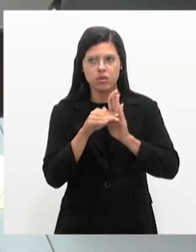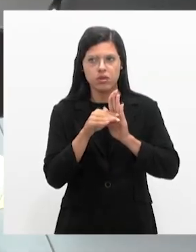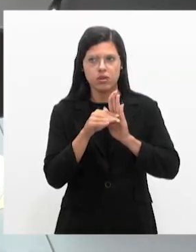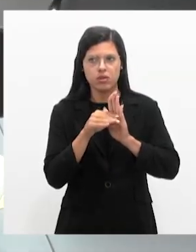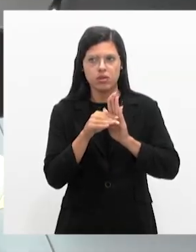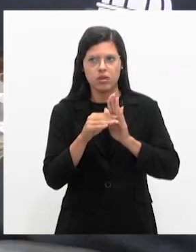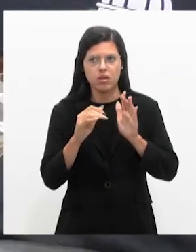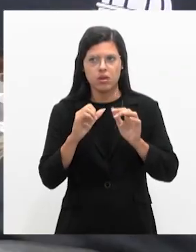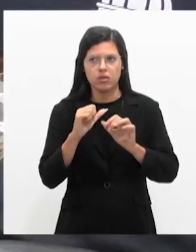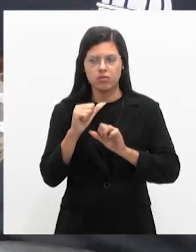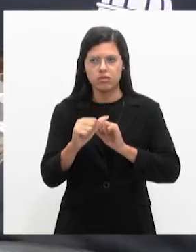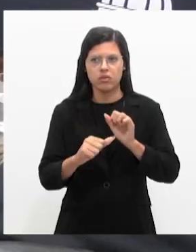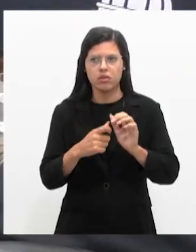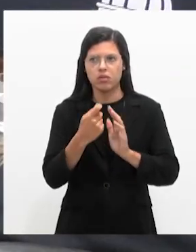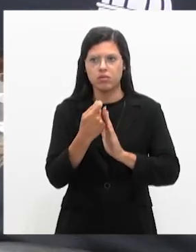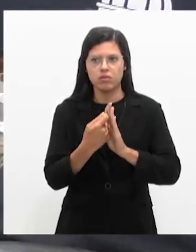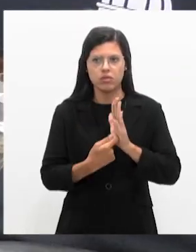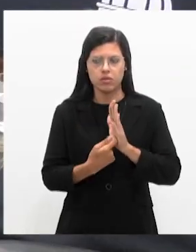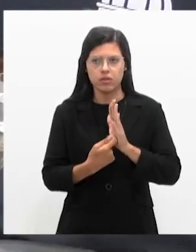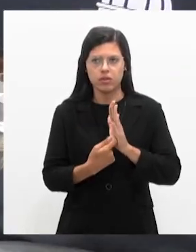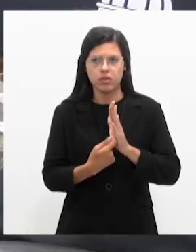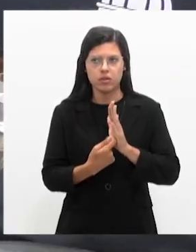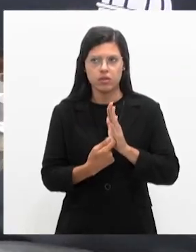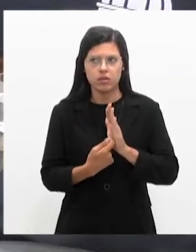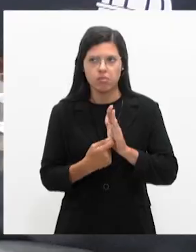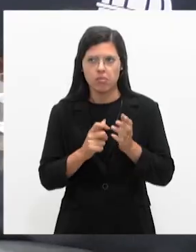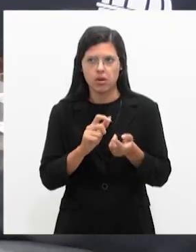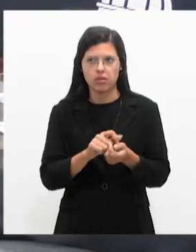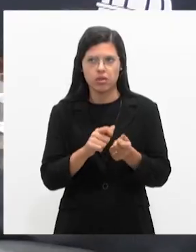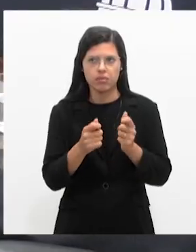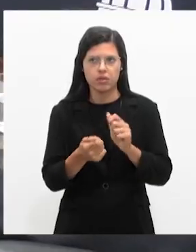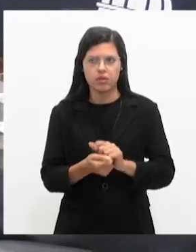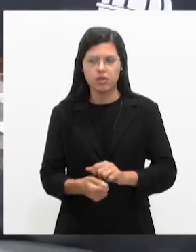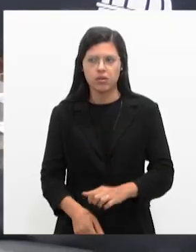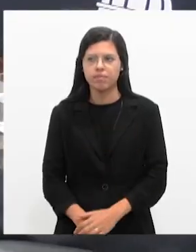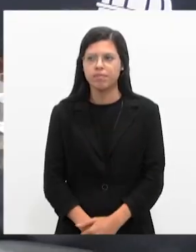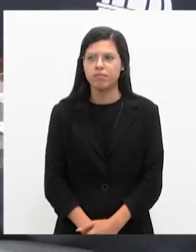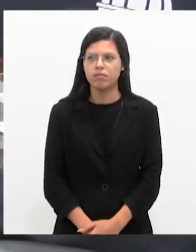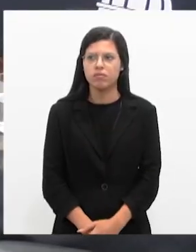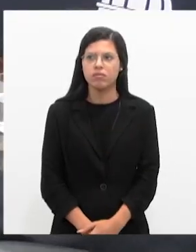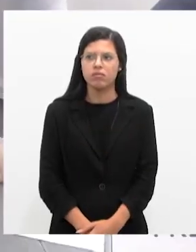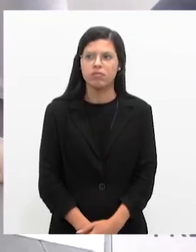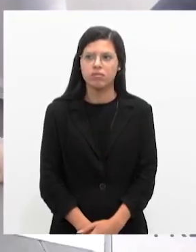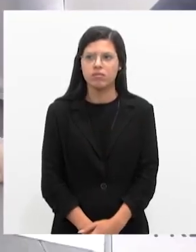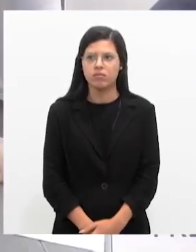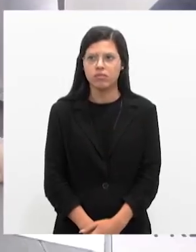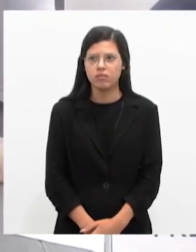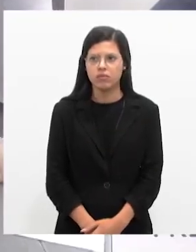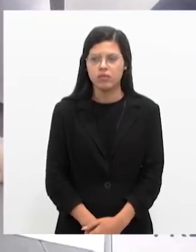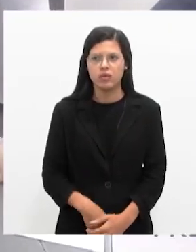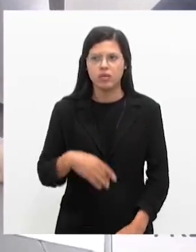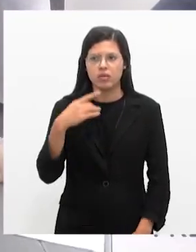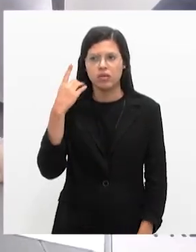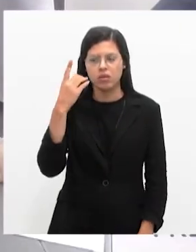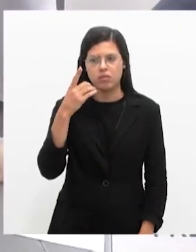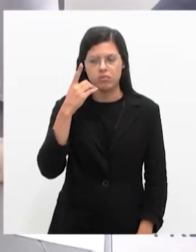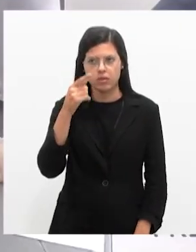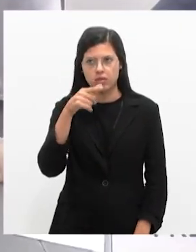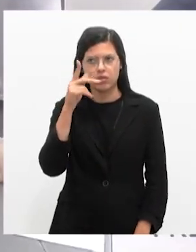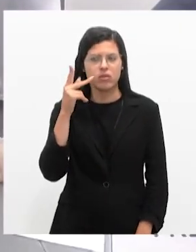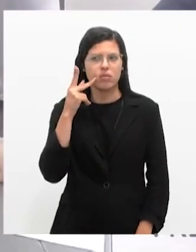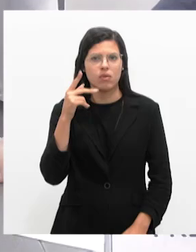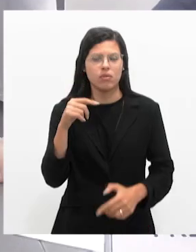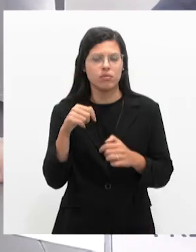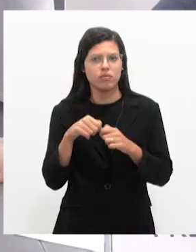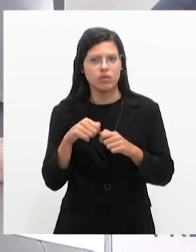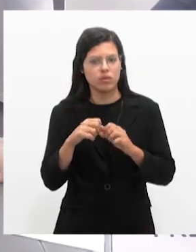alterar pequena muito o parte, texto doutora da Célia. lei para poder Assim, adequar eu vejo o essa esforço questão. de muitos colegas, e meu muitas vezes. O deputado Luiz Paulo acabou de fazer com o deputado Alain de